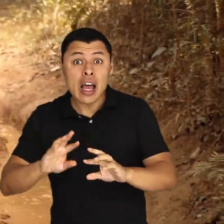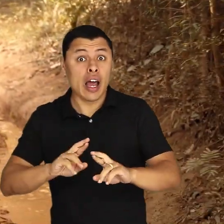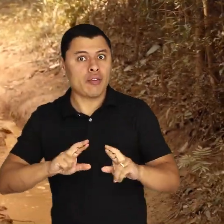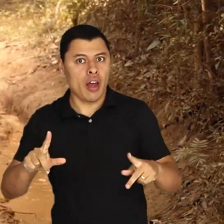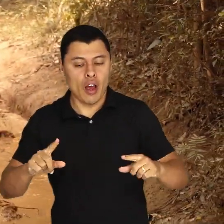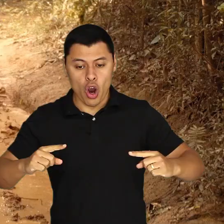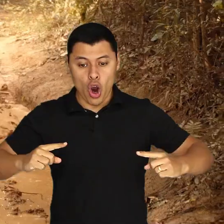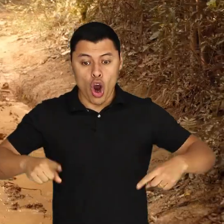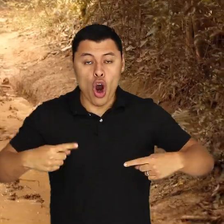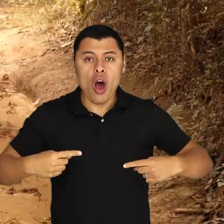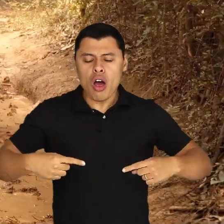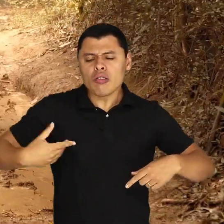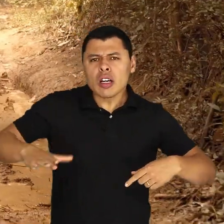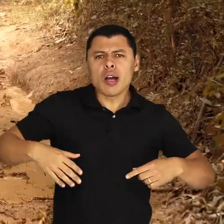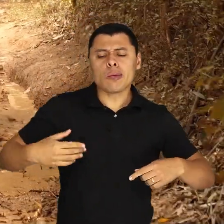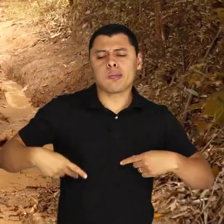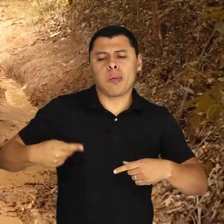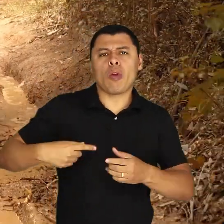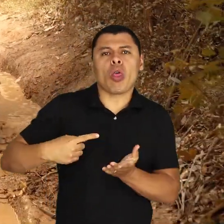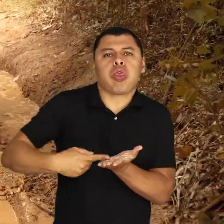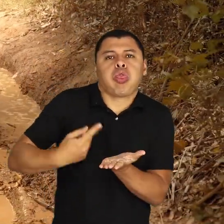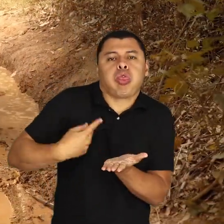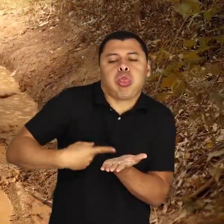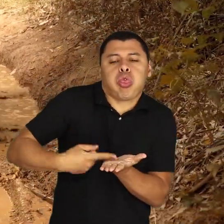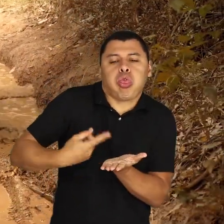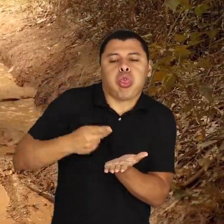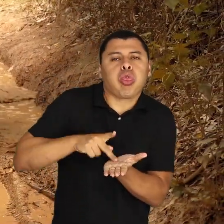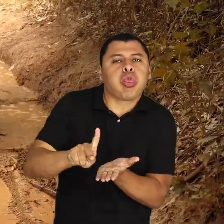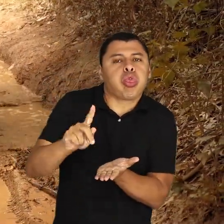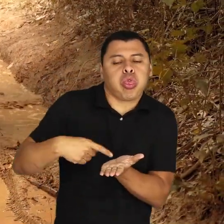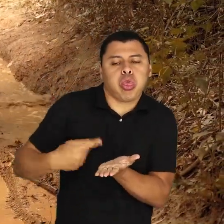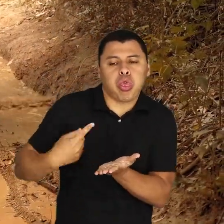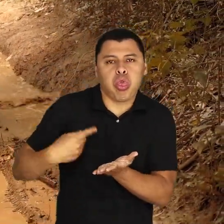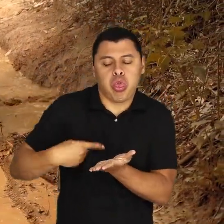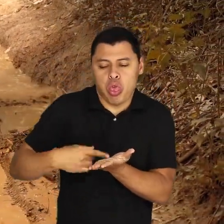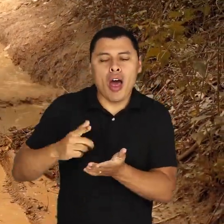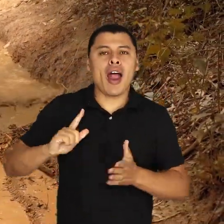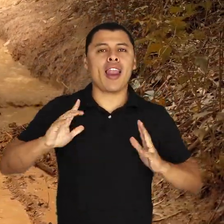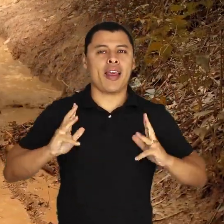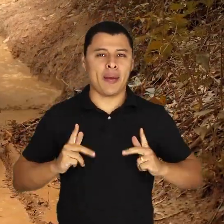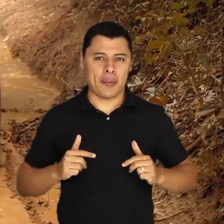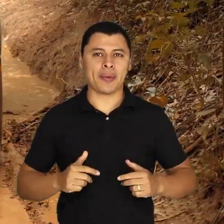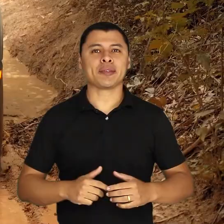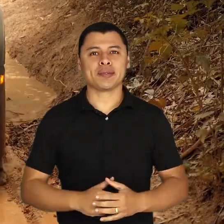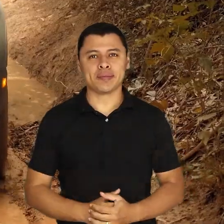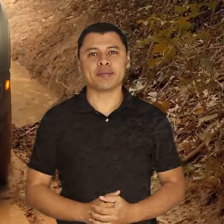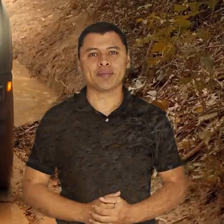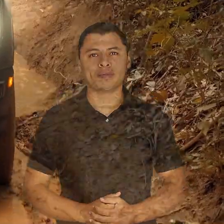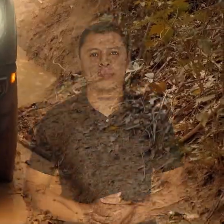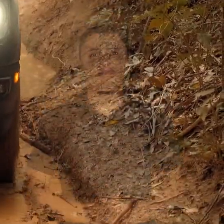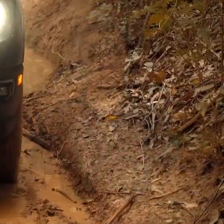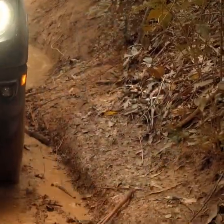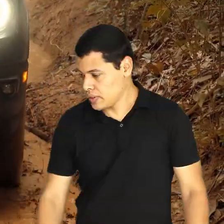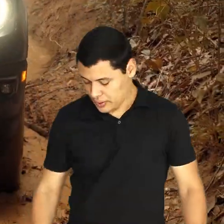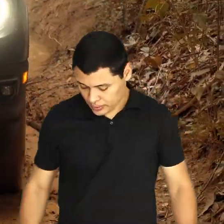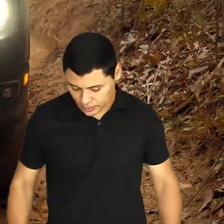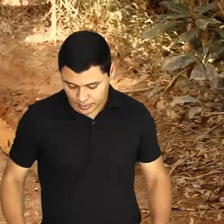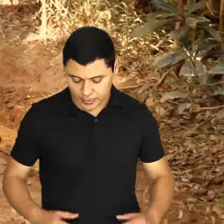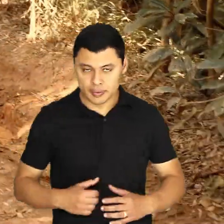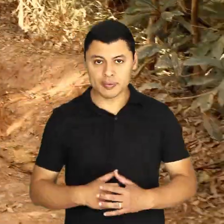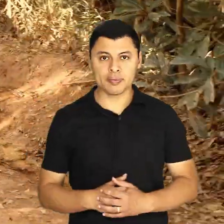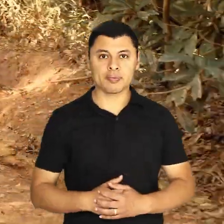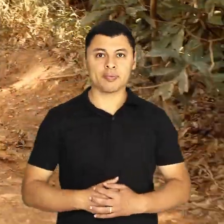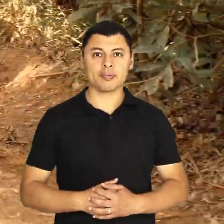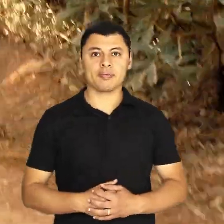No sistema de lama, por exemplo, ele deixa as rodas escorregarem mesmo, que inclusive ajuda não só a tracionar, como também a limpar os pneus.